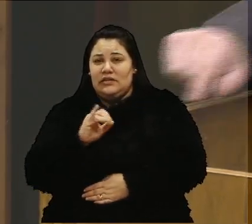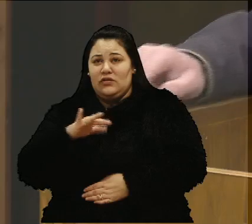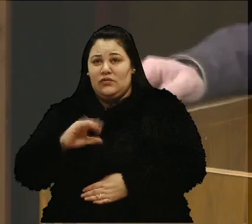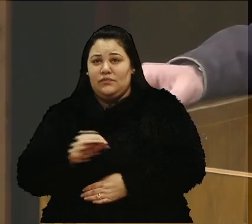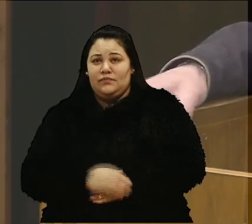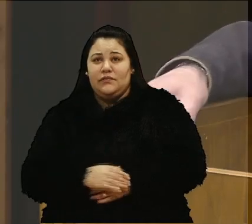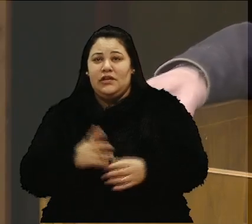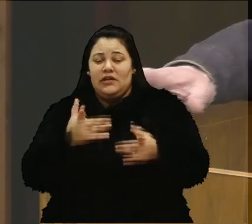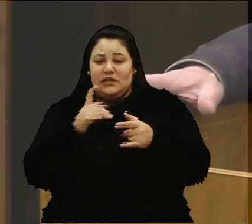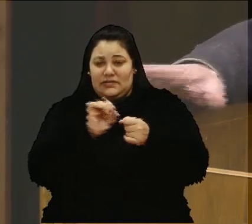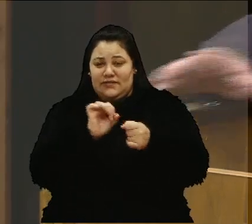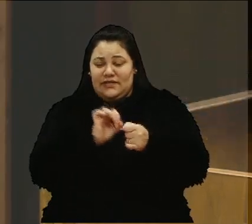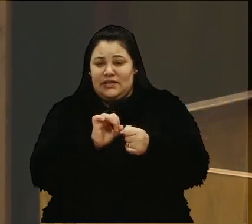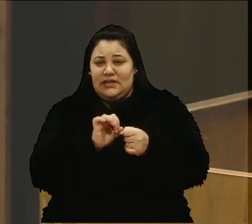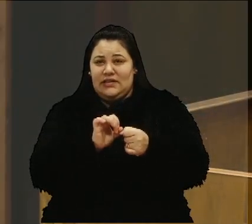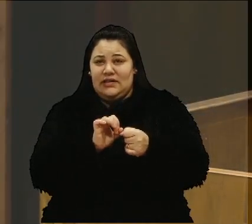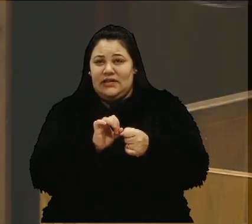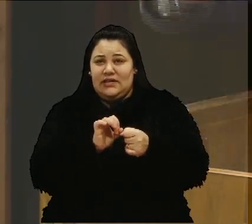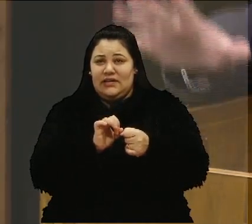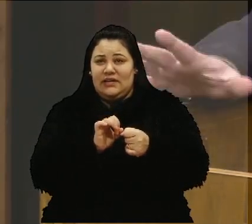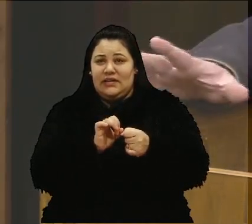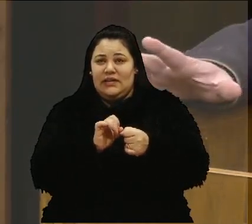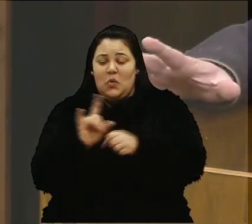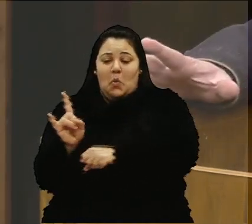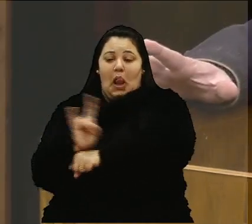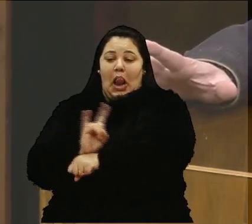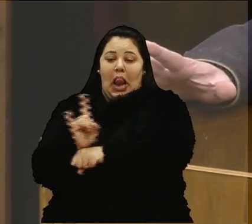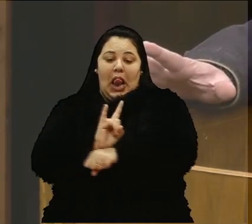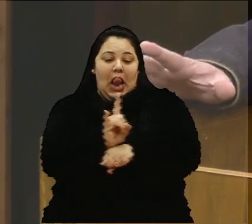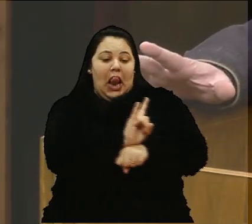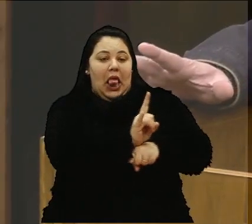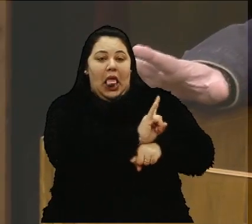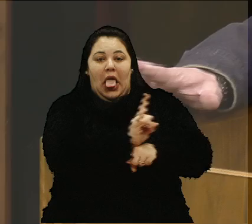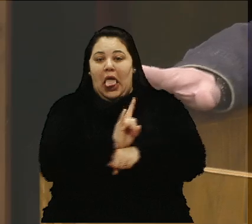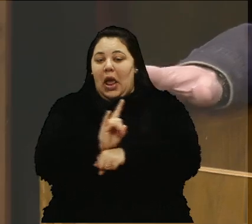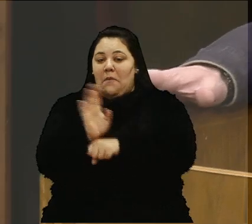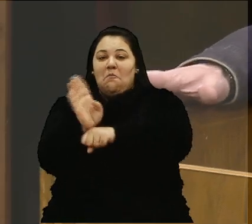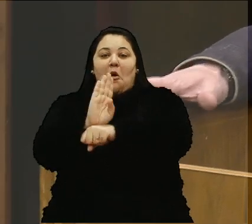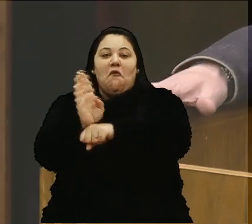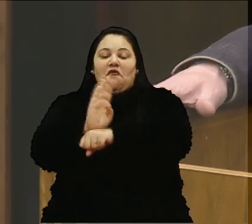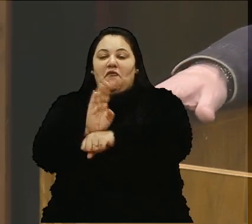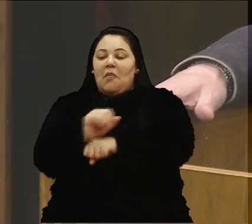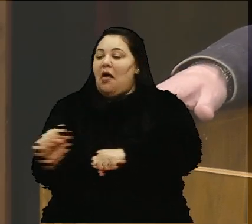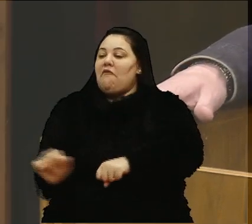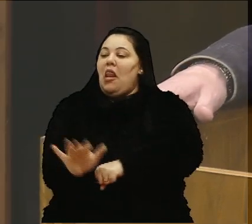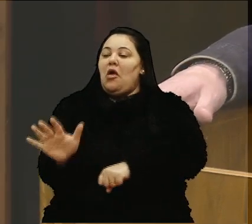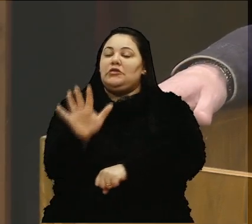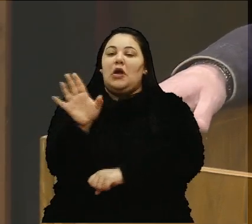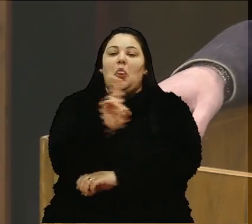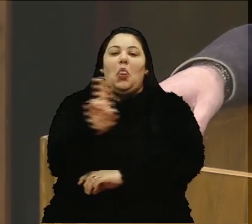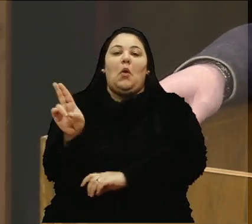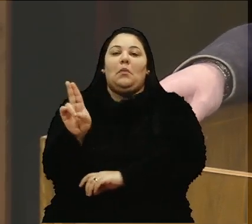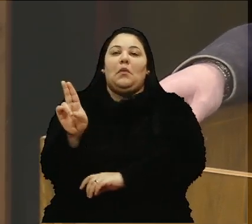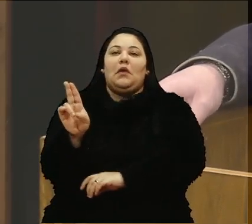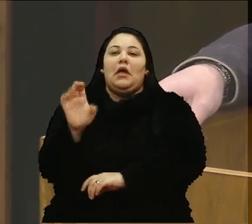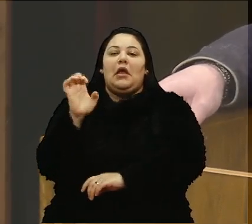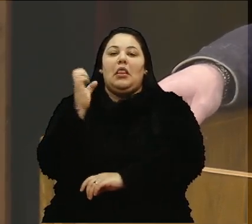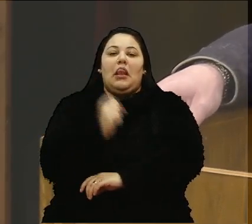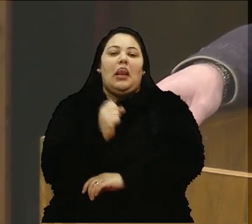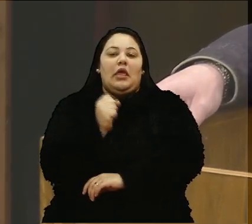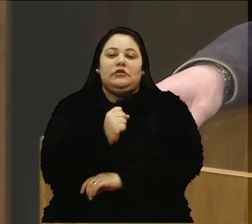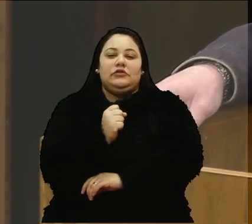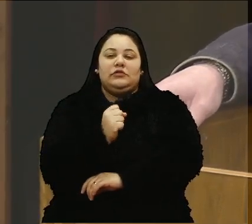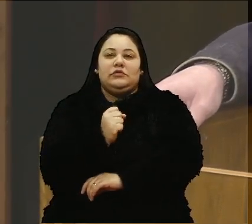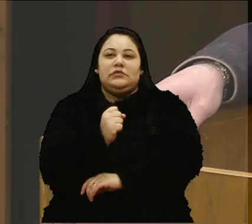fazer uma mega produção cinematográfica para enaltecer seu nome e